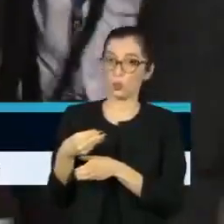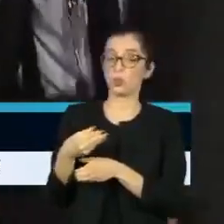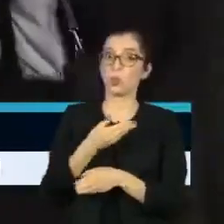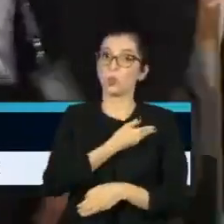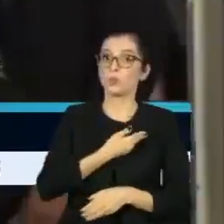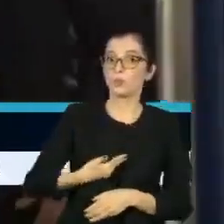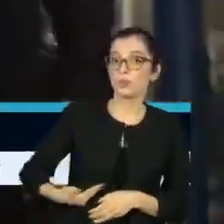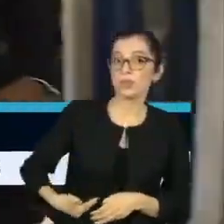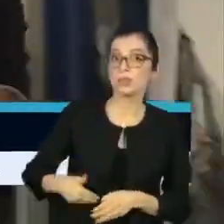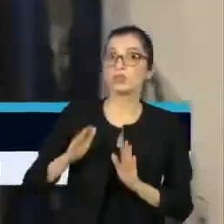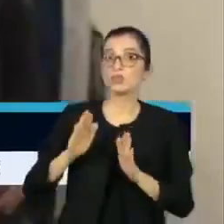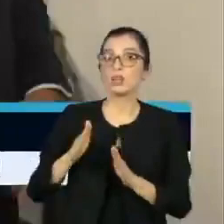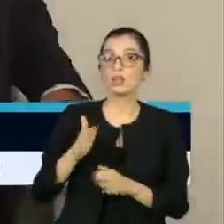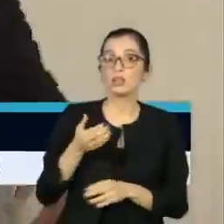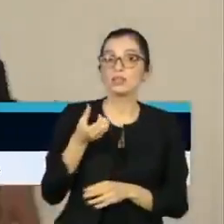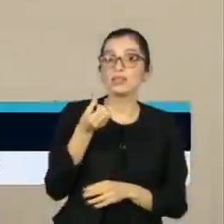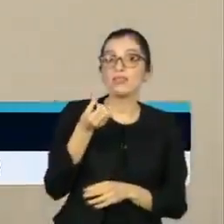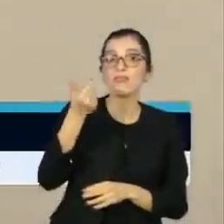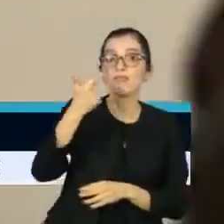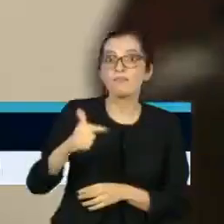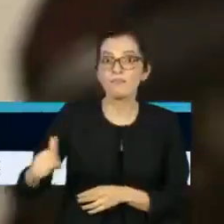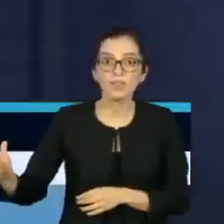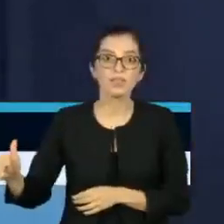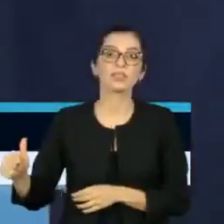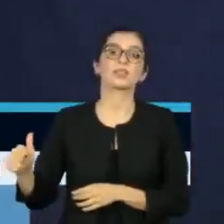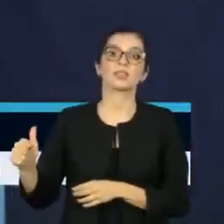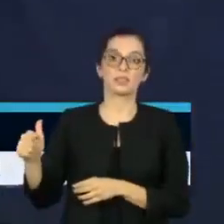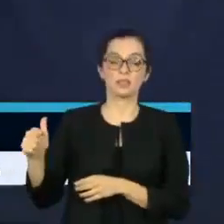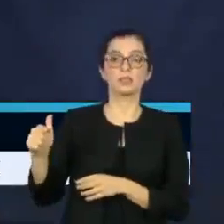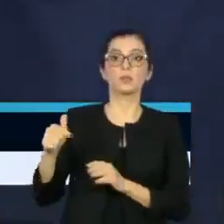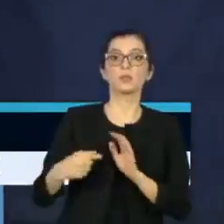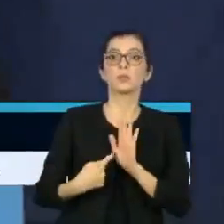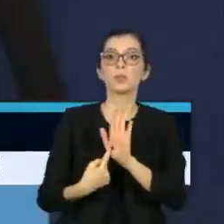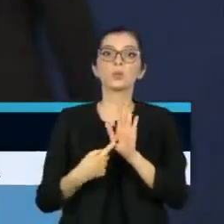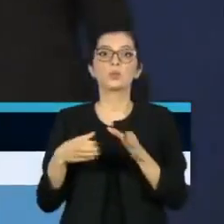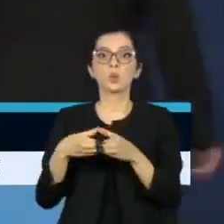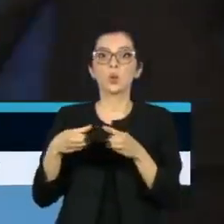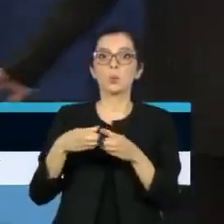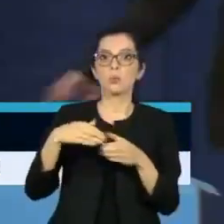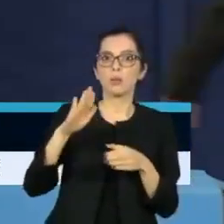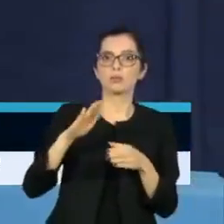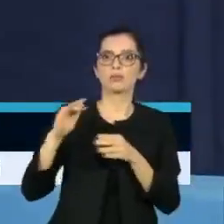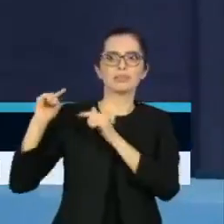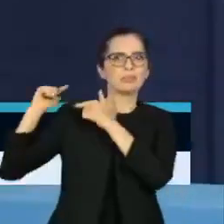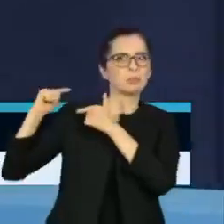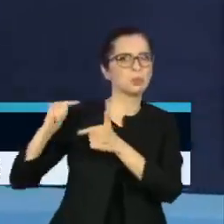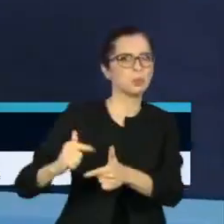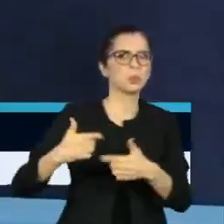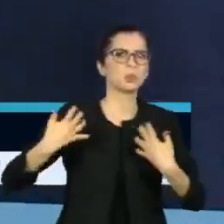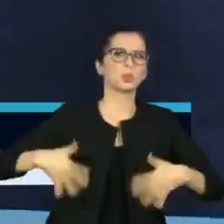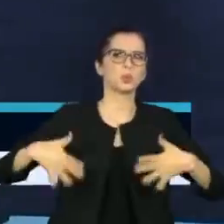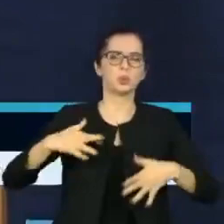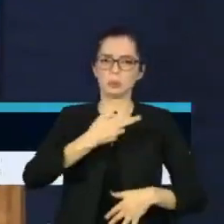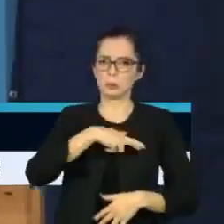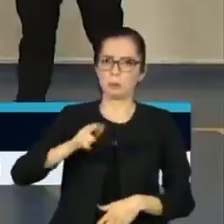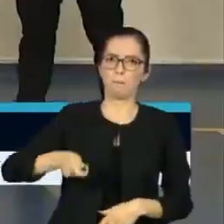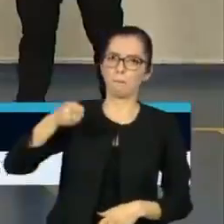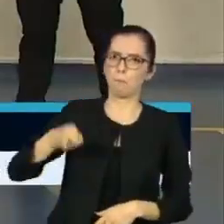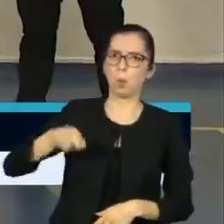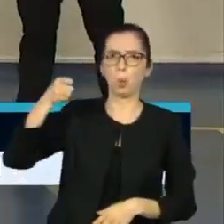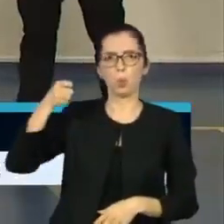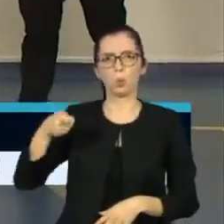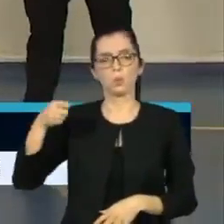se confirmar, a coalizão mais conservadora e mais religiosa da história do país. E uma